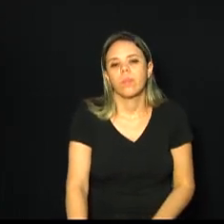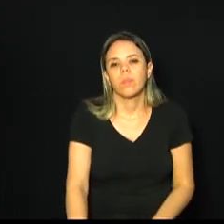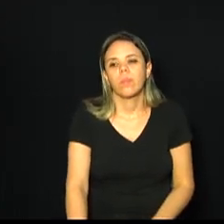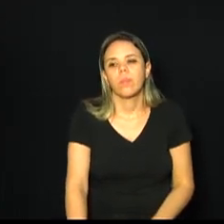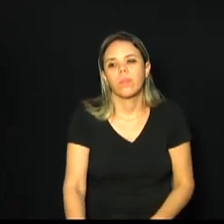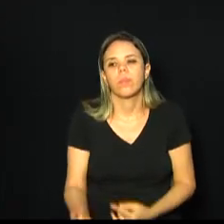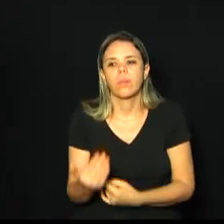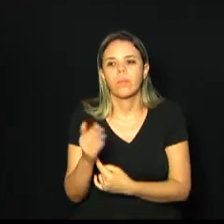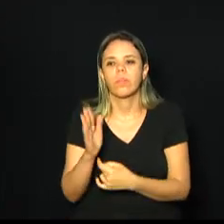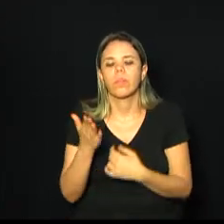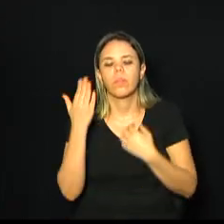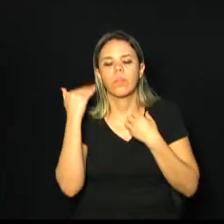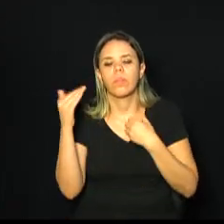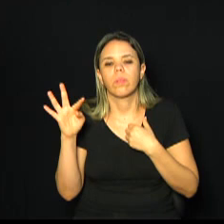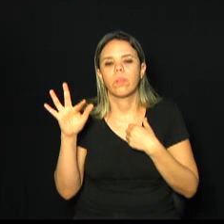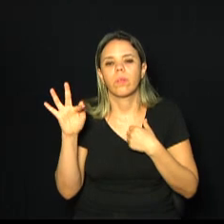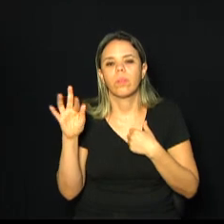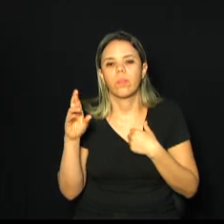Já é conhecido o firewall,